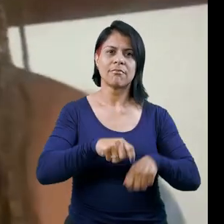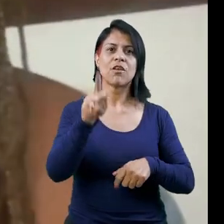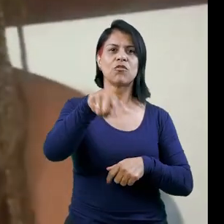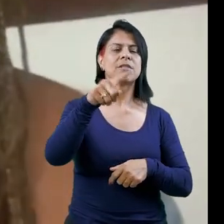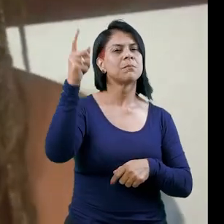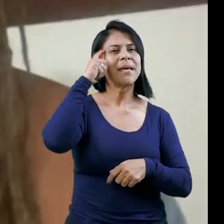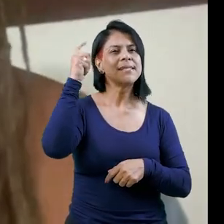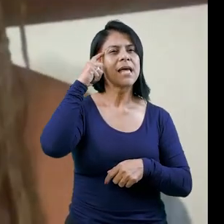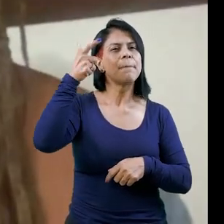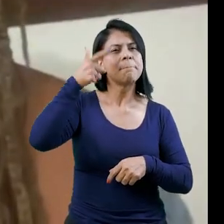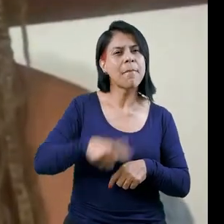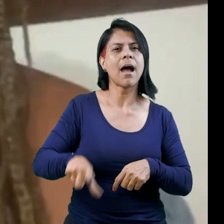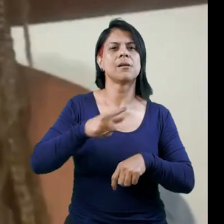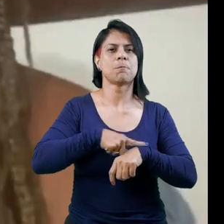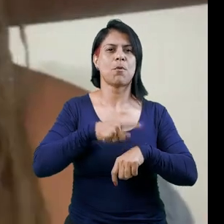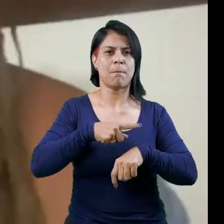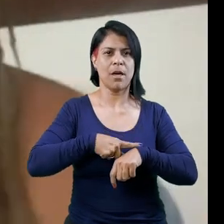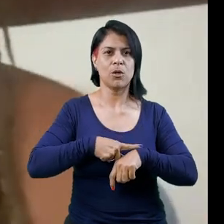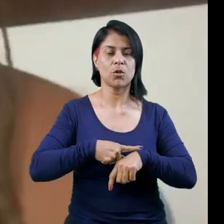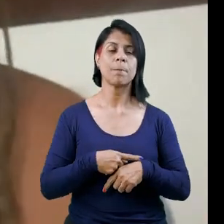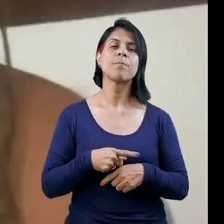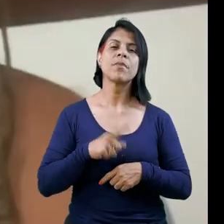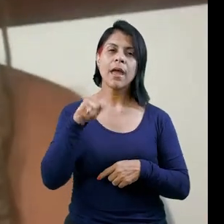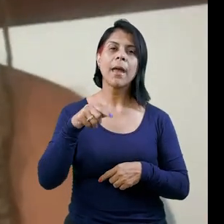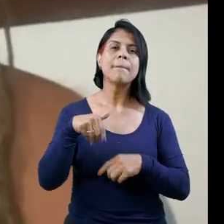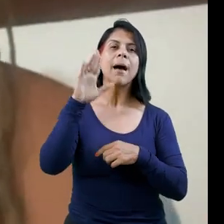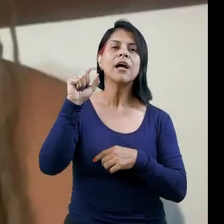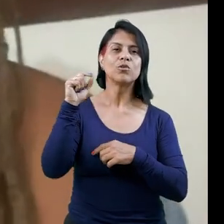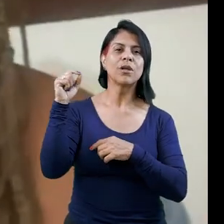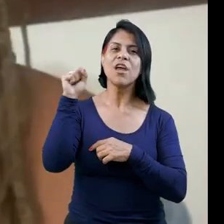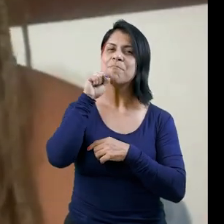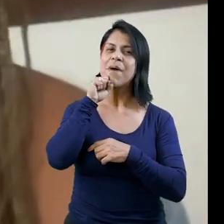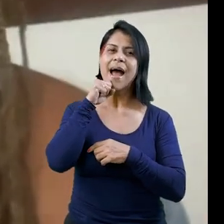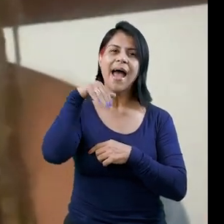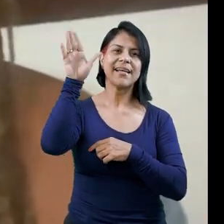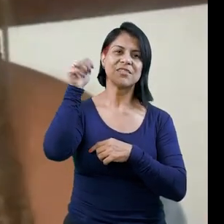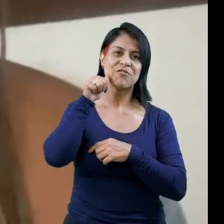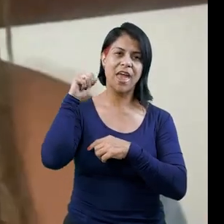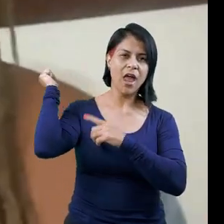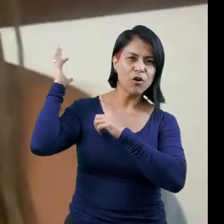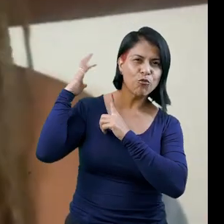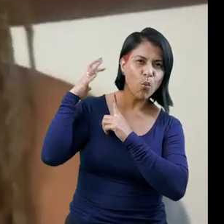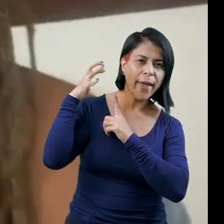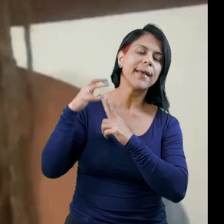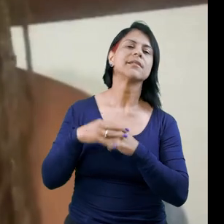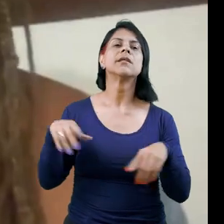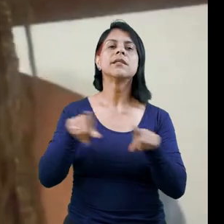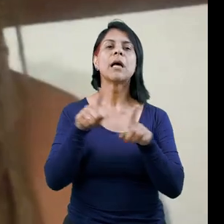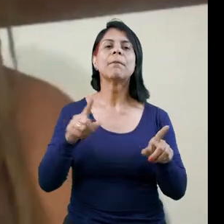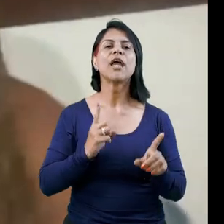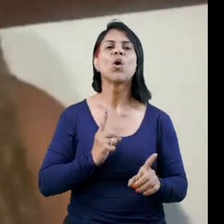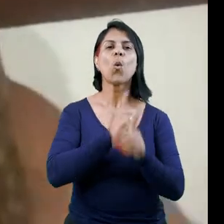pensarem nesse momento nas suas mais velhas e pensarem nesses encontros